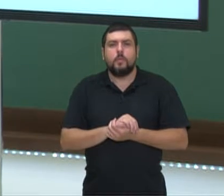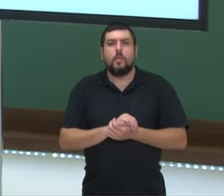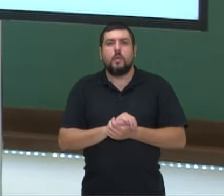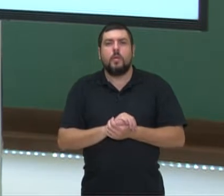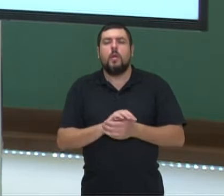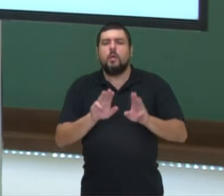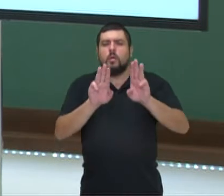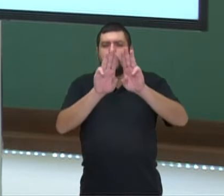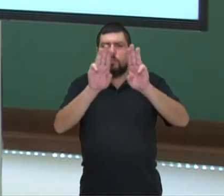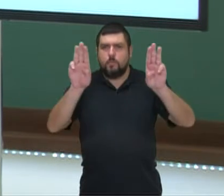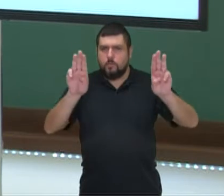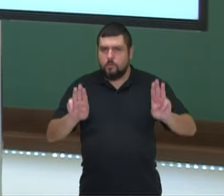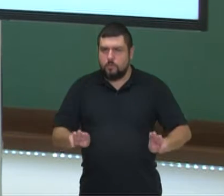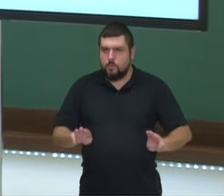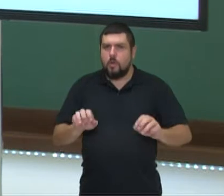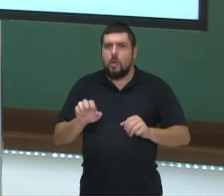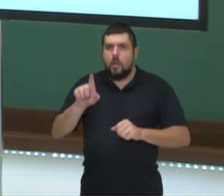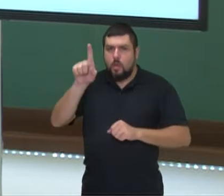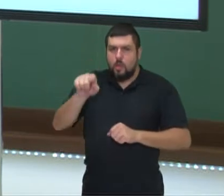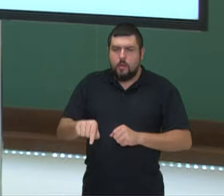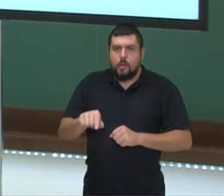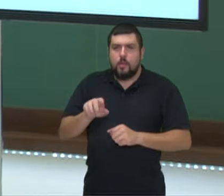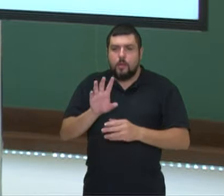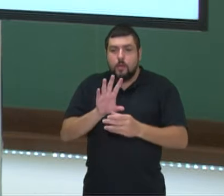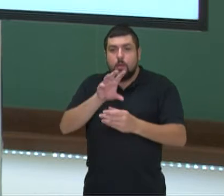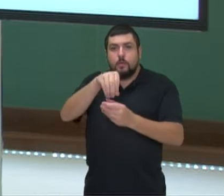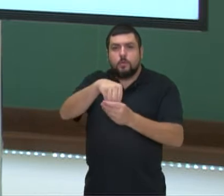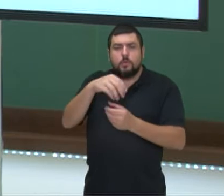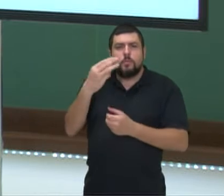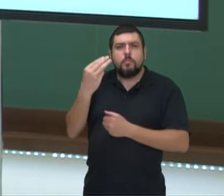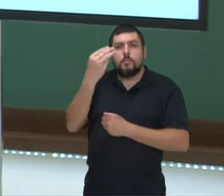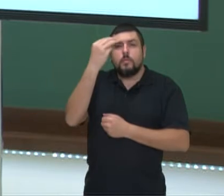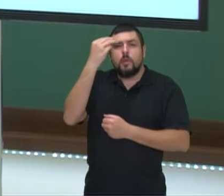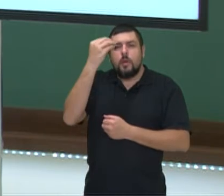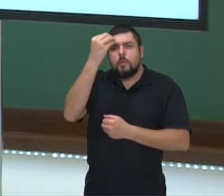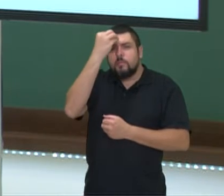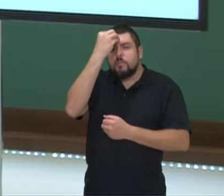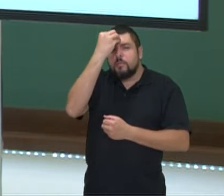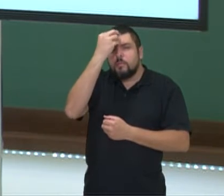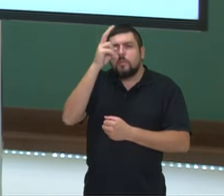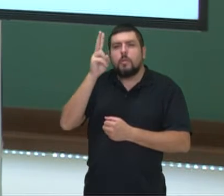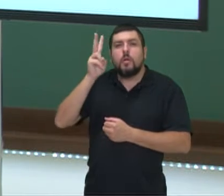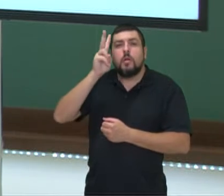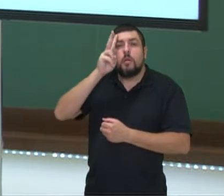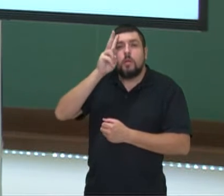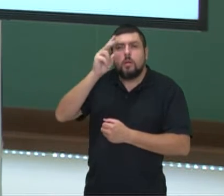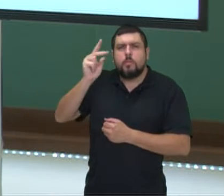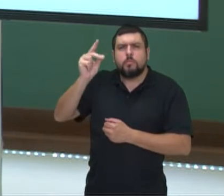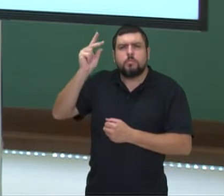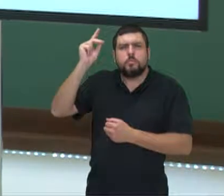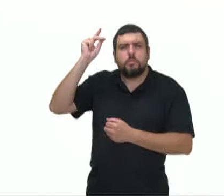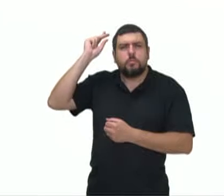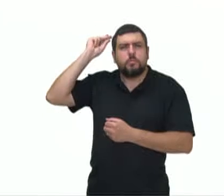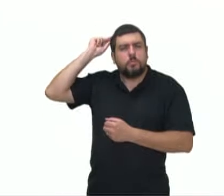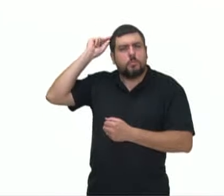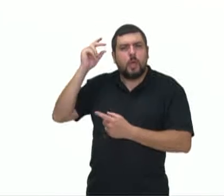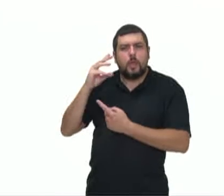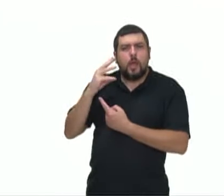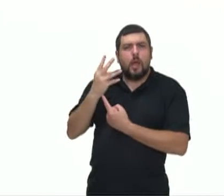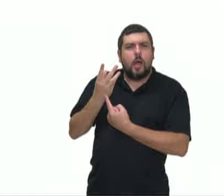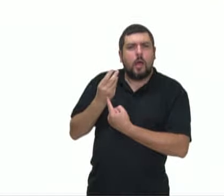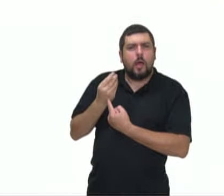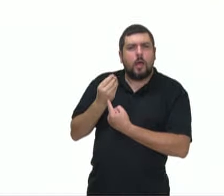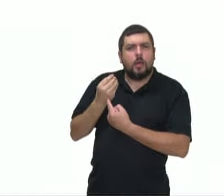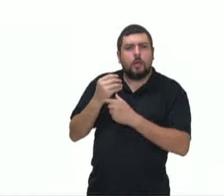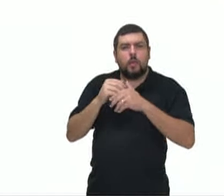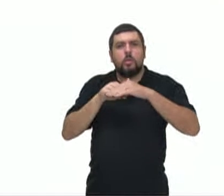espaços, né, de preservação da memória, de preservação da história, né, de preservação das artes. A